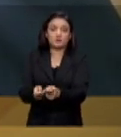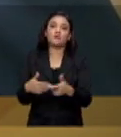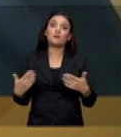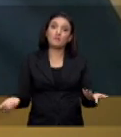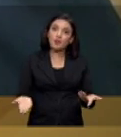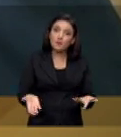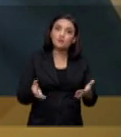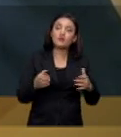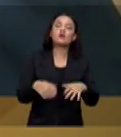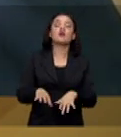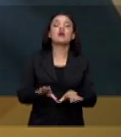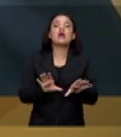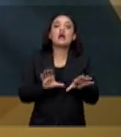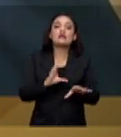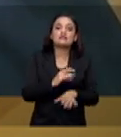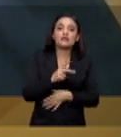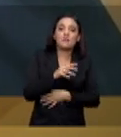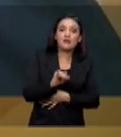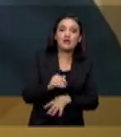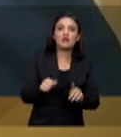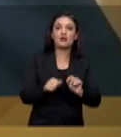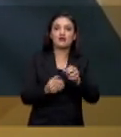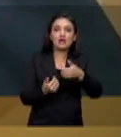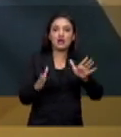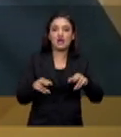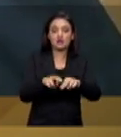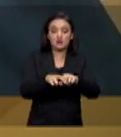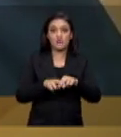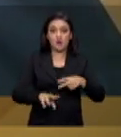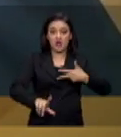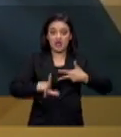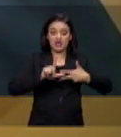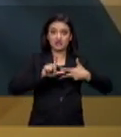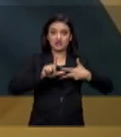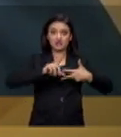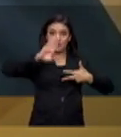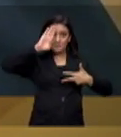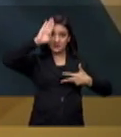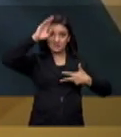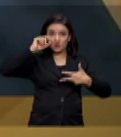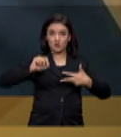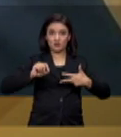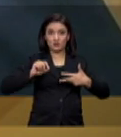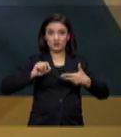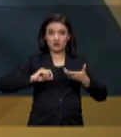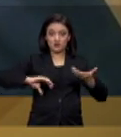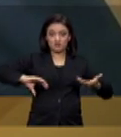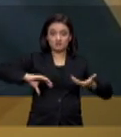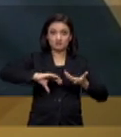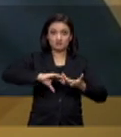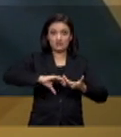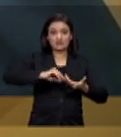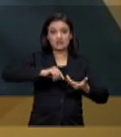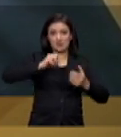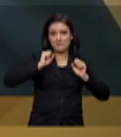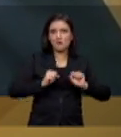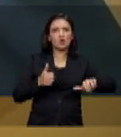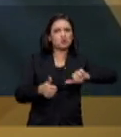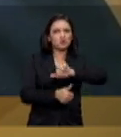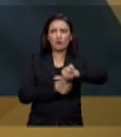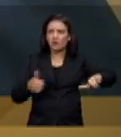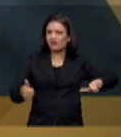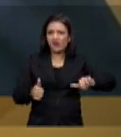são feitas pelo Legislativo, especialmente para que a Casa das Leis, que pode mudar até mesmo a